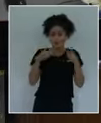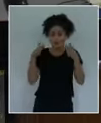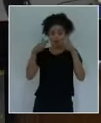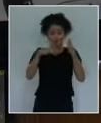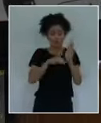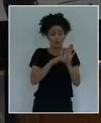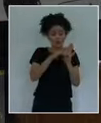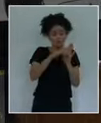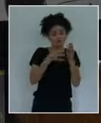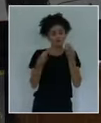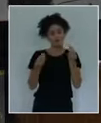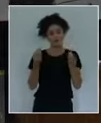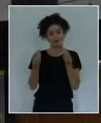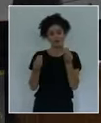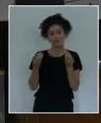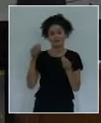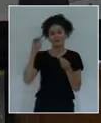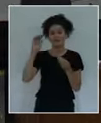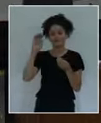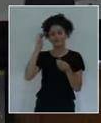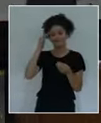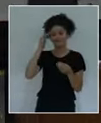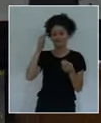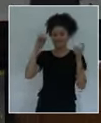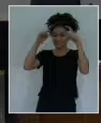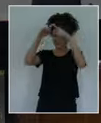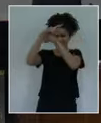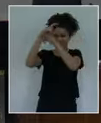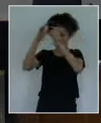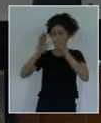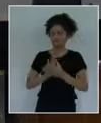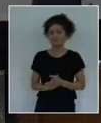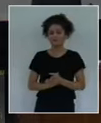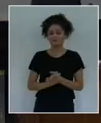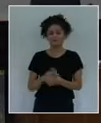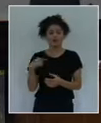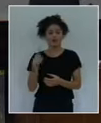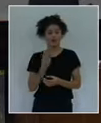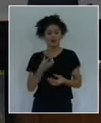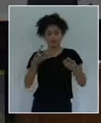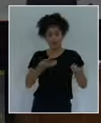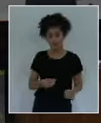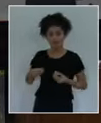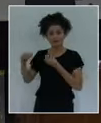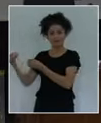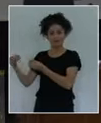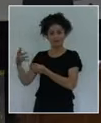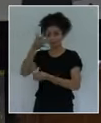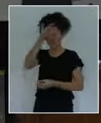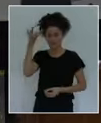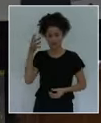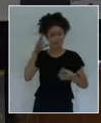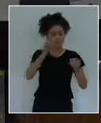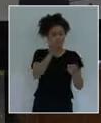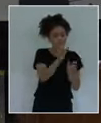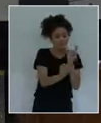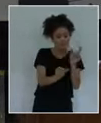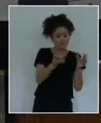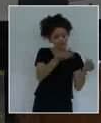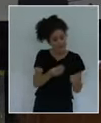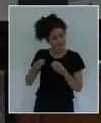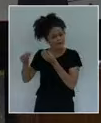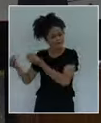Começou a chover muito, nós mandamos pessoas a montante do Ribeirão, que a gente já sabe aonde, que se a água invadir lá em